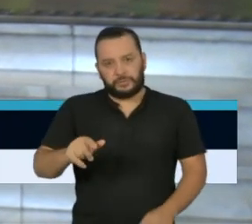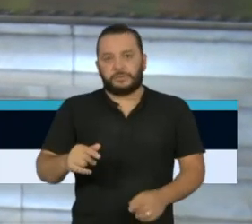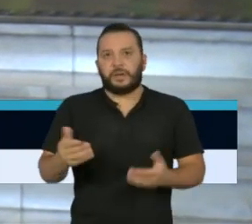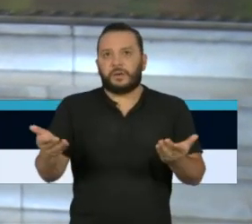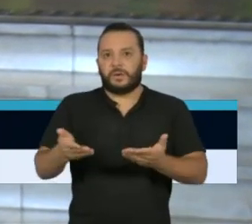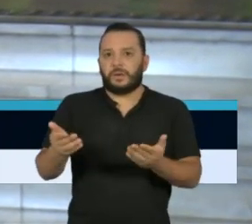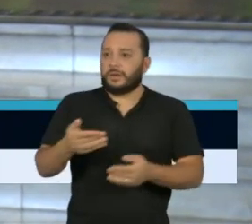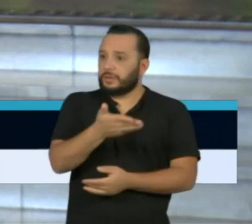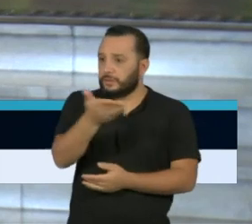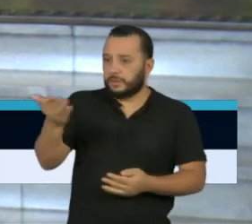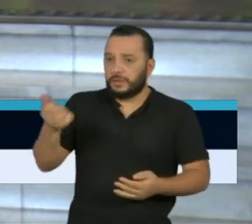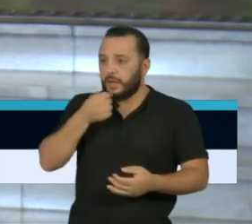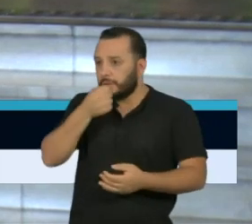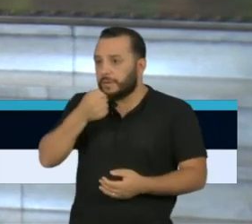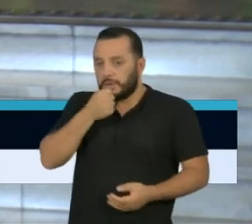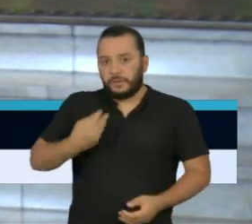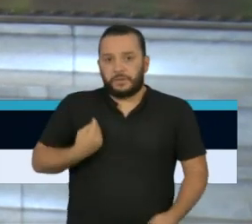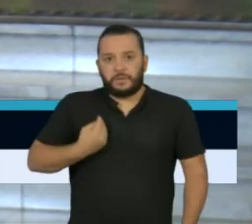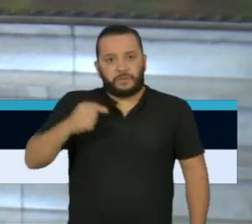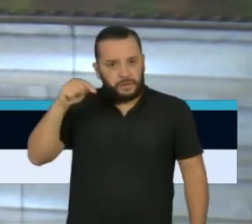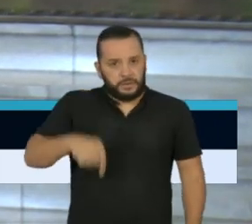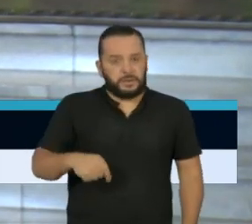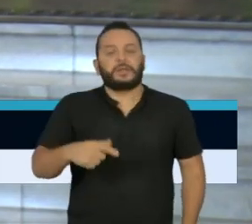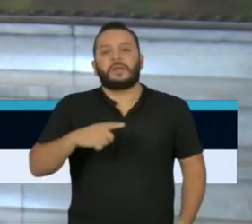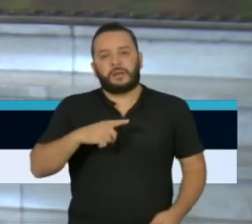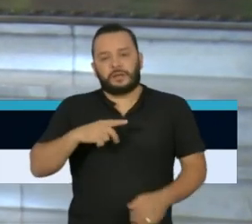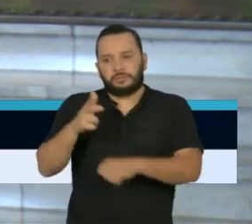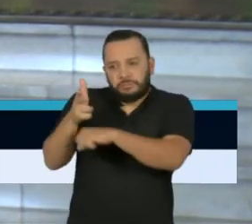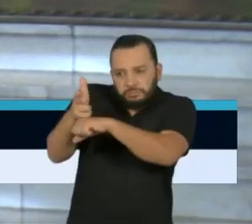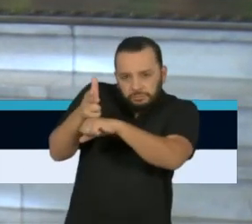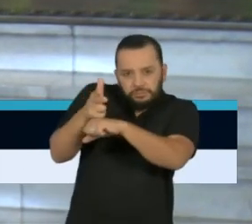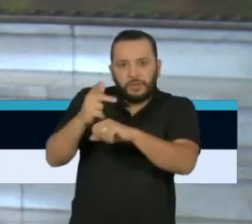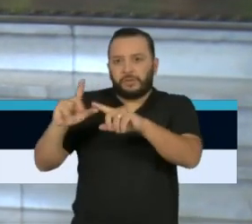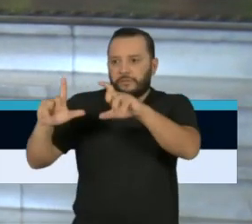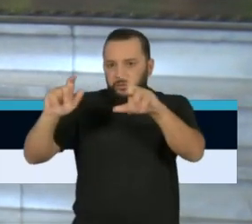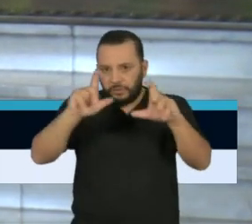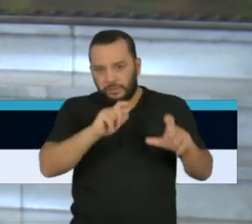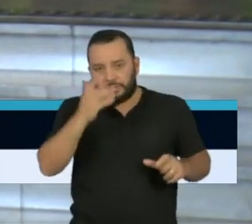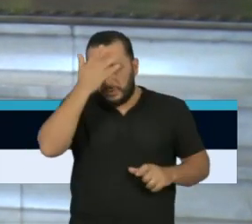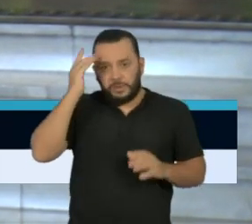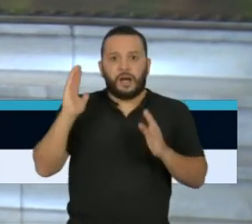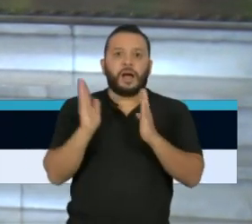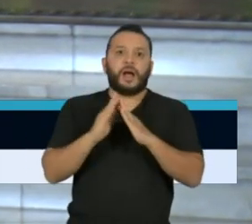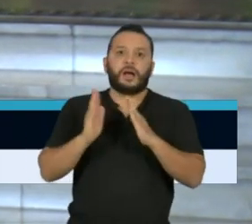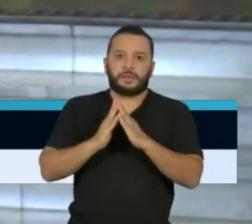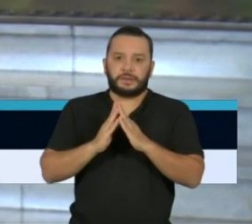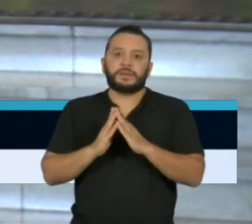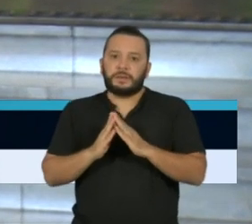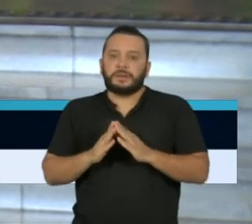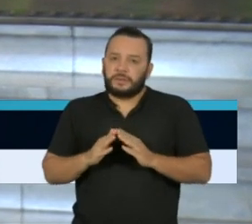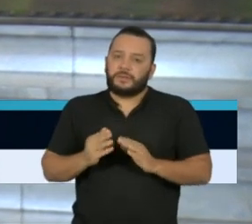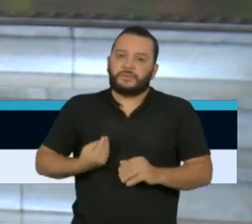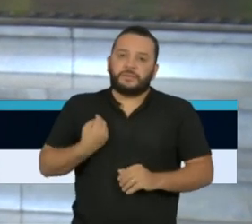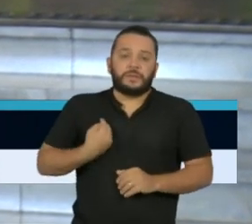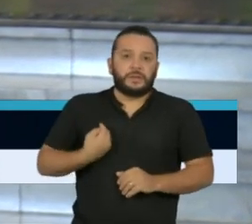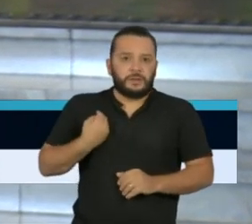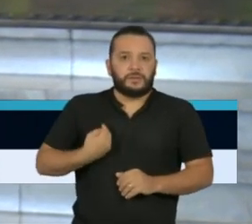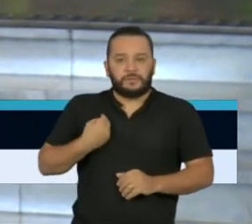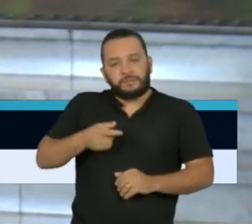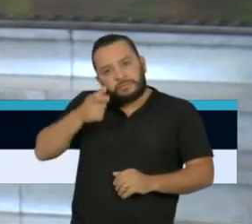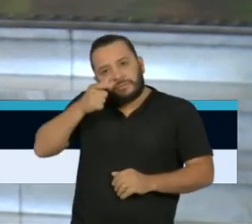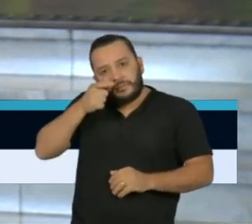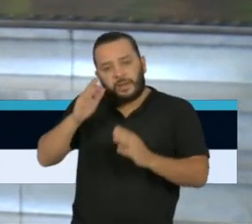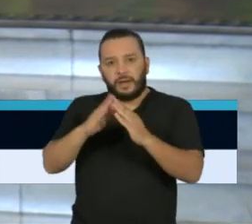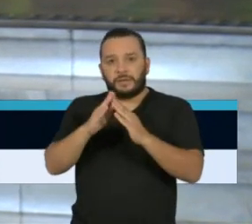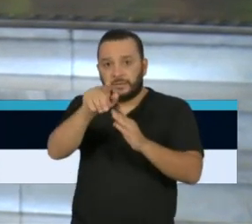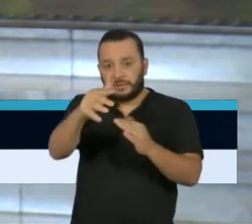aos jornalistas que aqui estão, cinegrafistas, fotógrafos, os jornalistas que estão em casa, online, participando, acompanhando, e a você que está